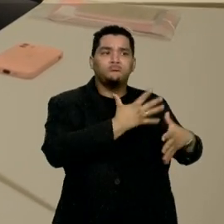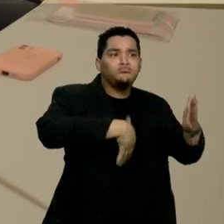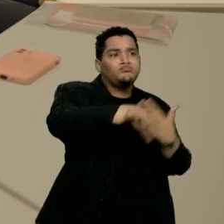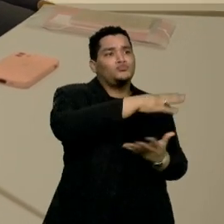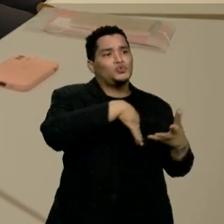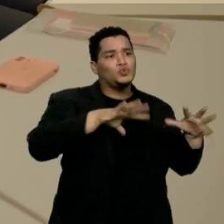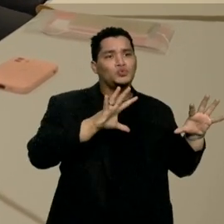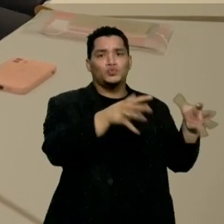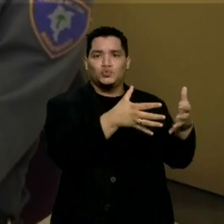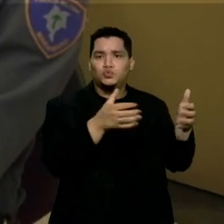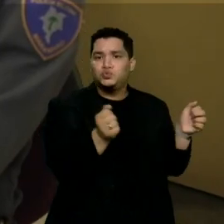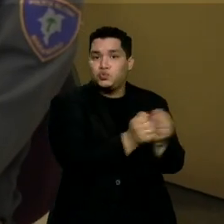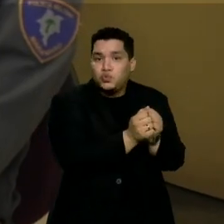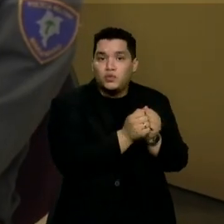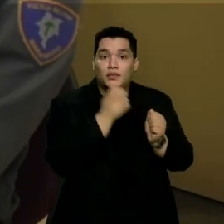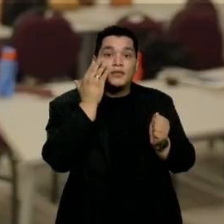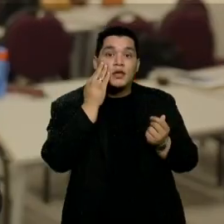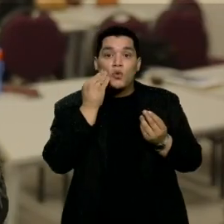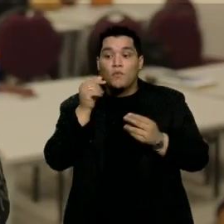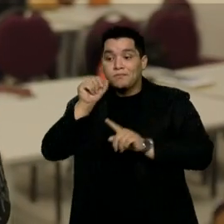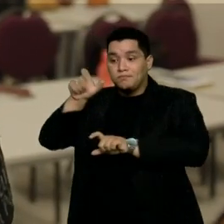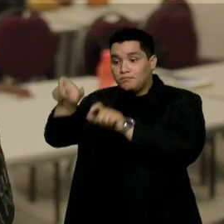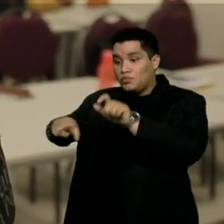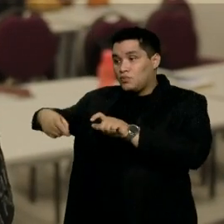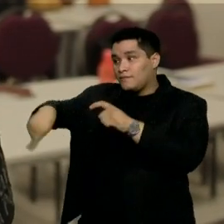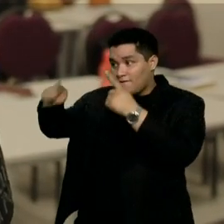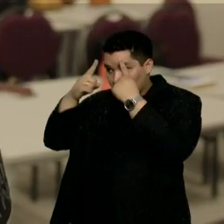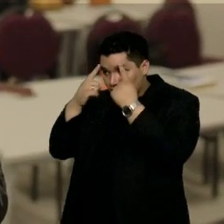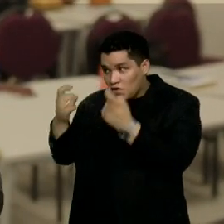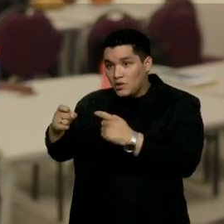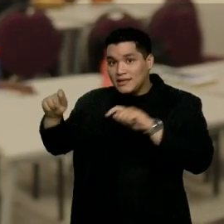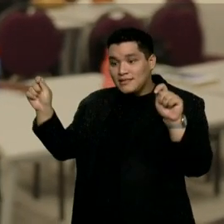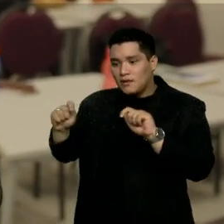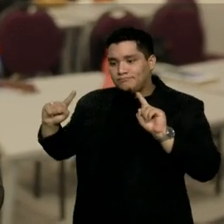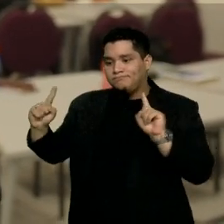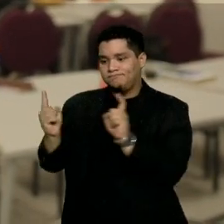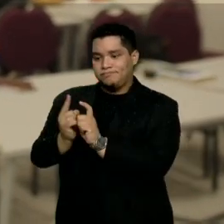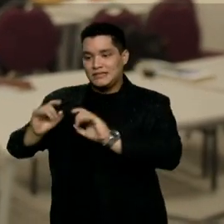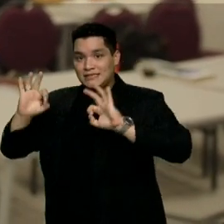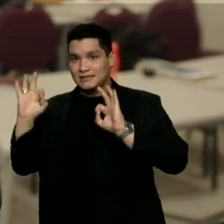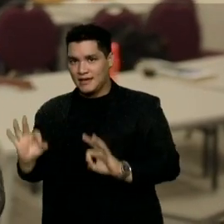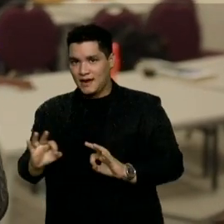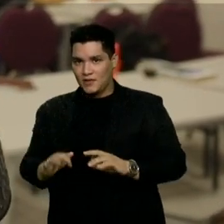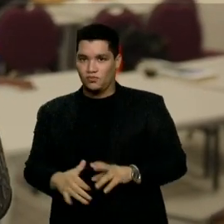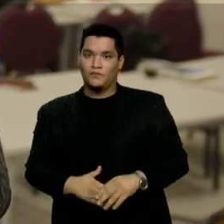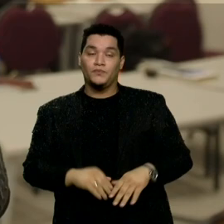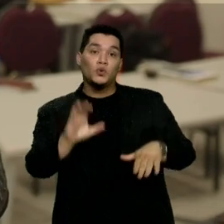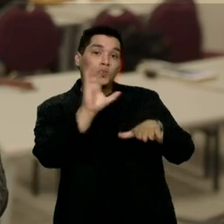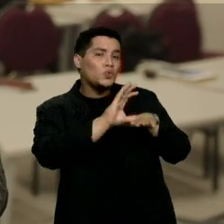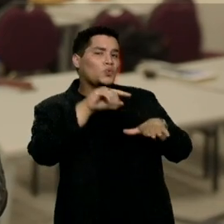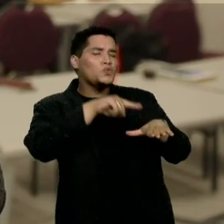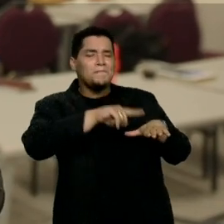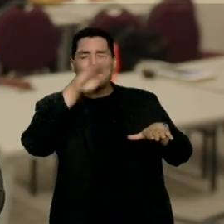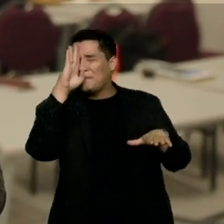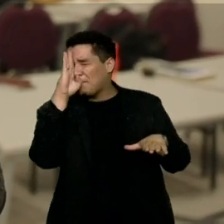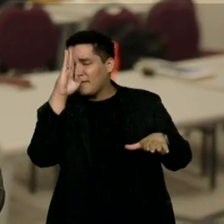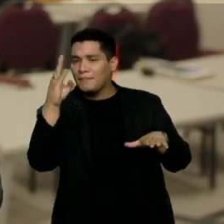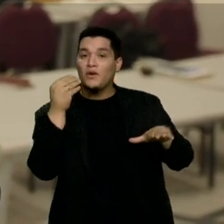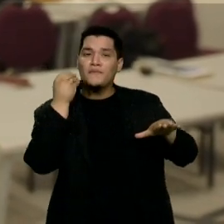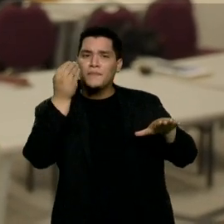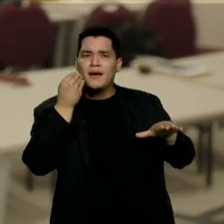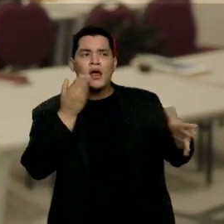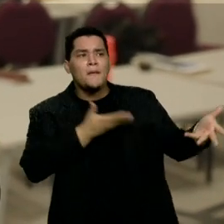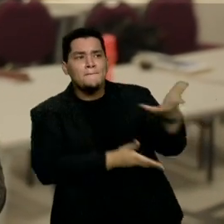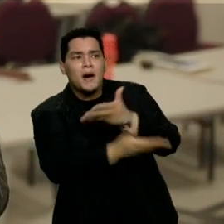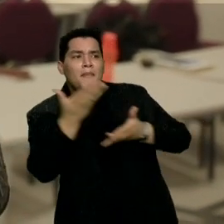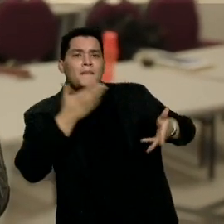combate a crimes contra as mulheres esse curso ele é importante primeiramente pela troca de experiência né nós recebemos aqui pessoas